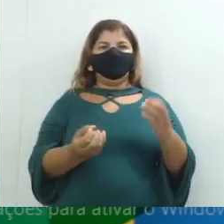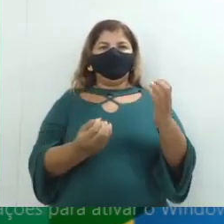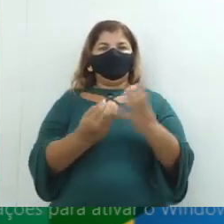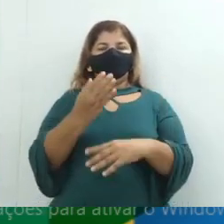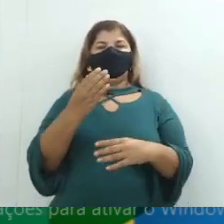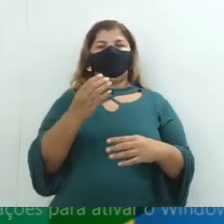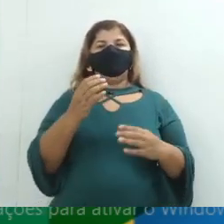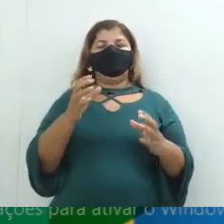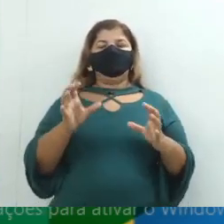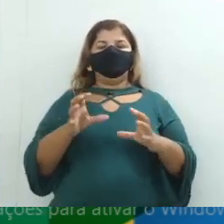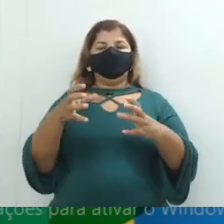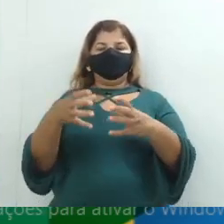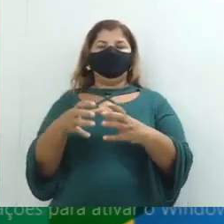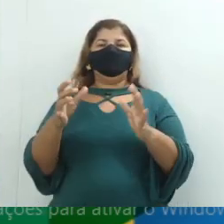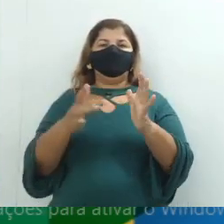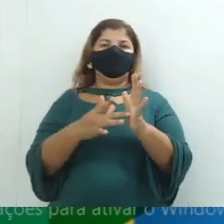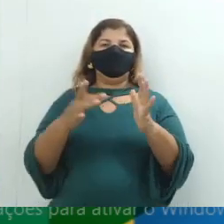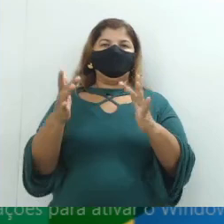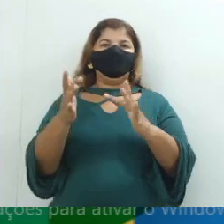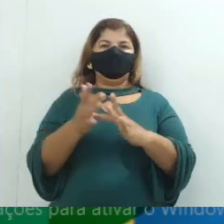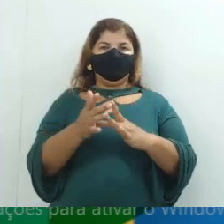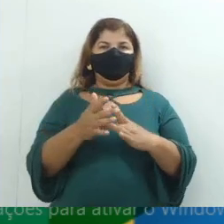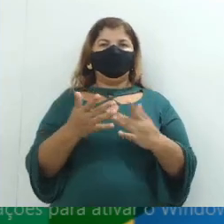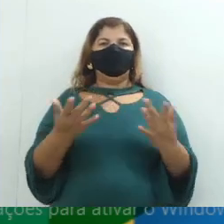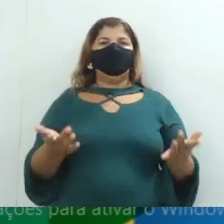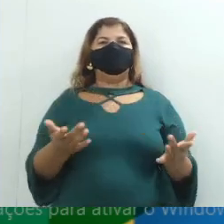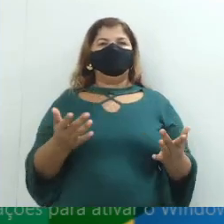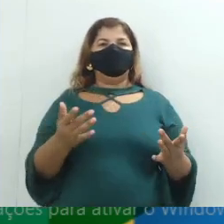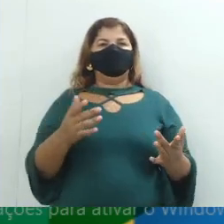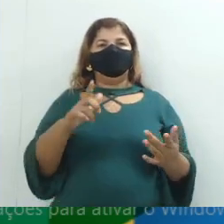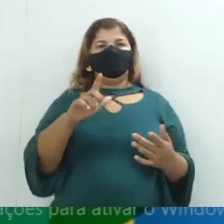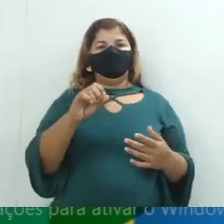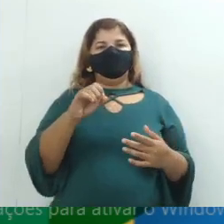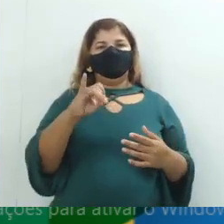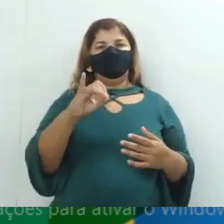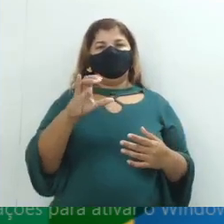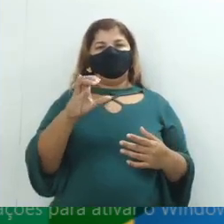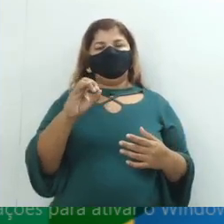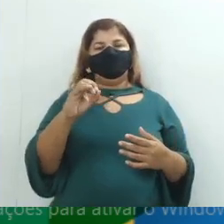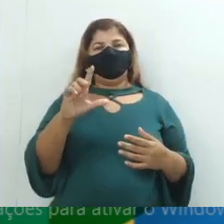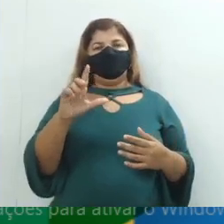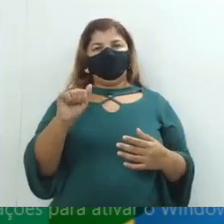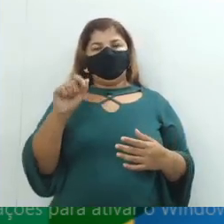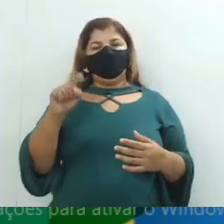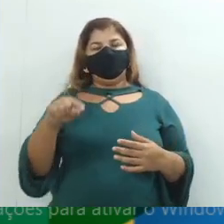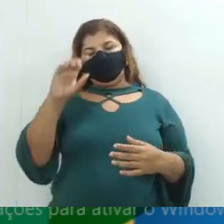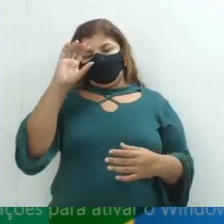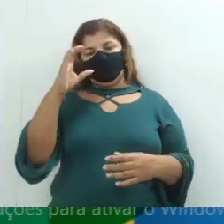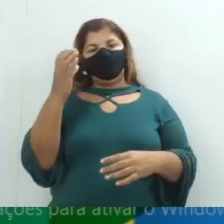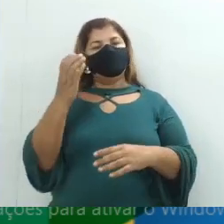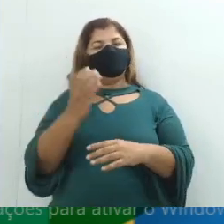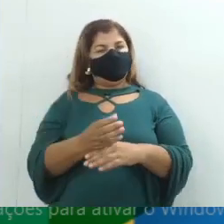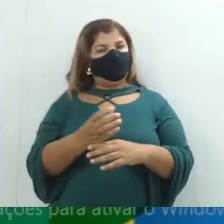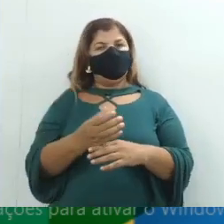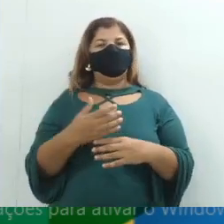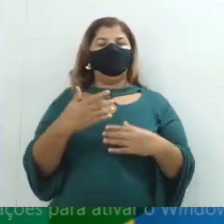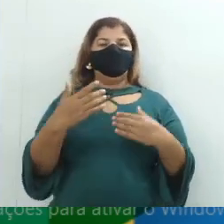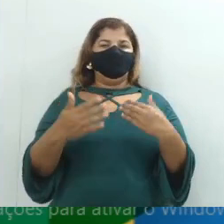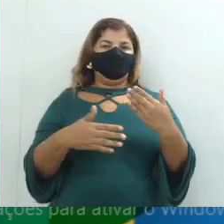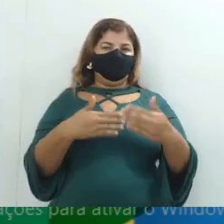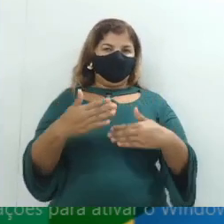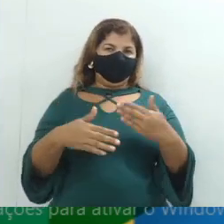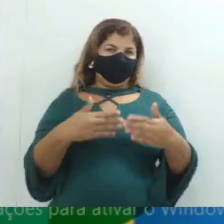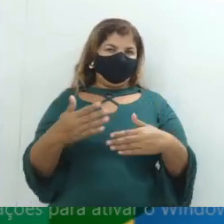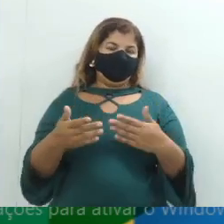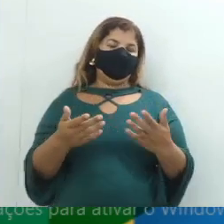de Jesus. São Inácio de Loyola foi consagrado aí o chefe da corporação jesuíta, da empresa